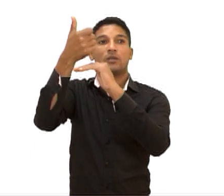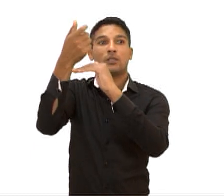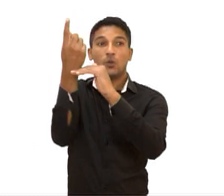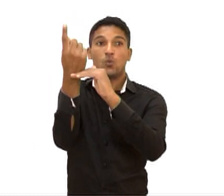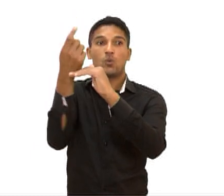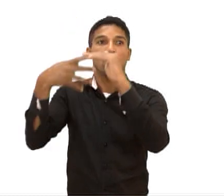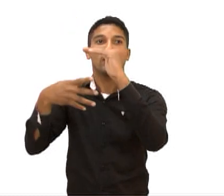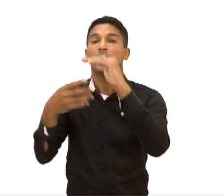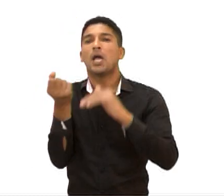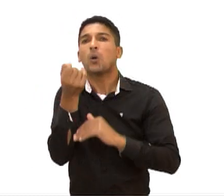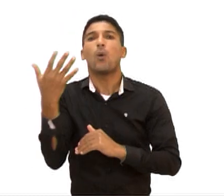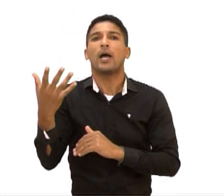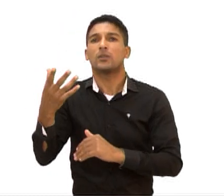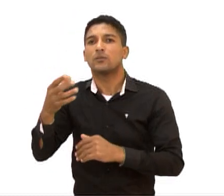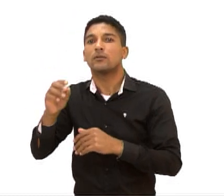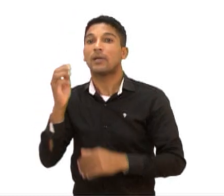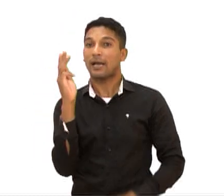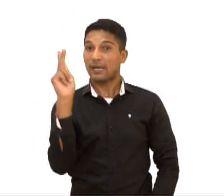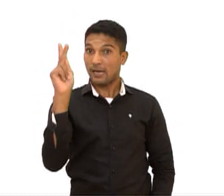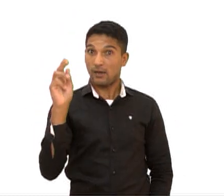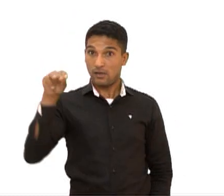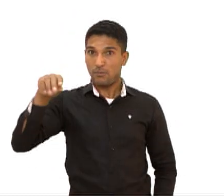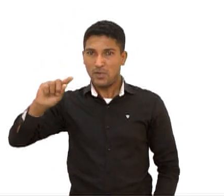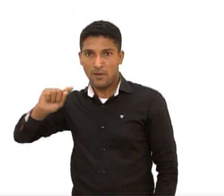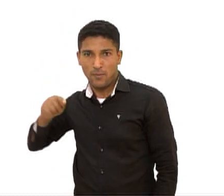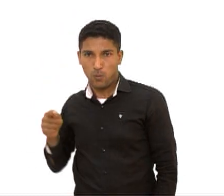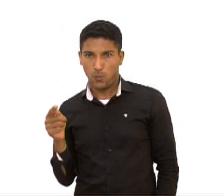vocês resolverem depois. Um tempinho para vocês.